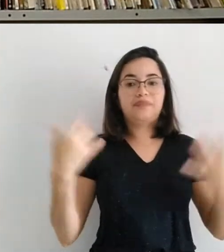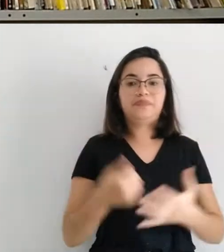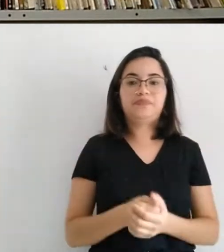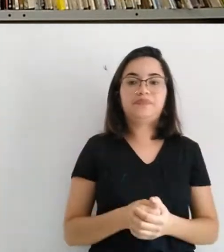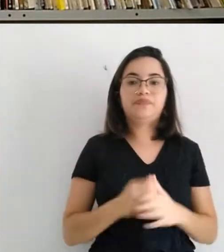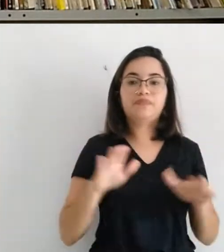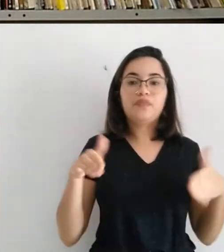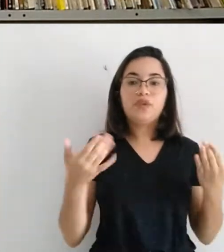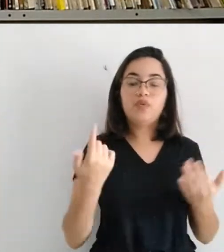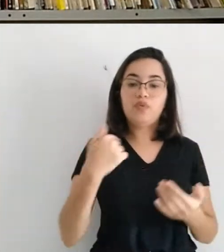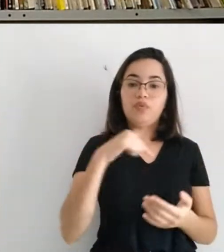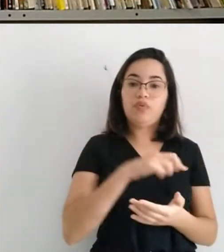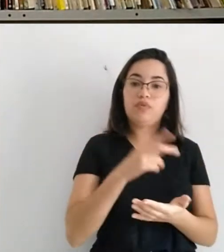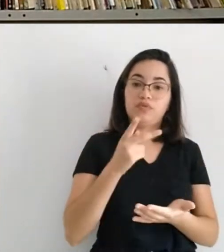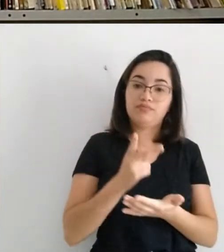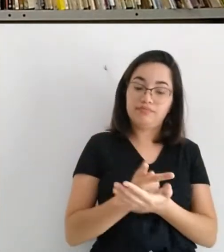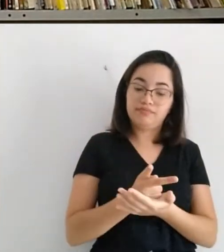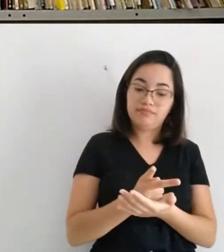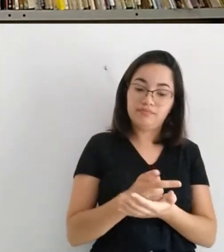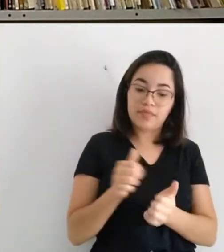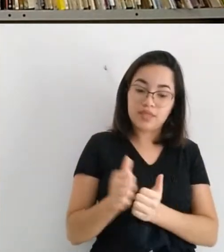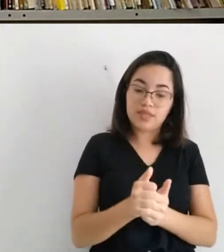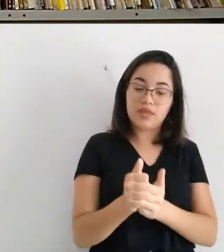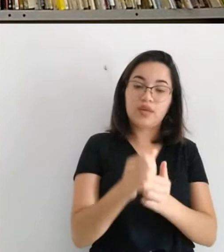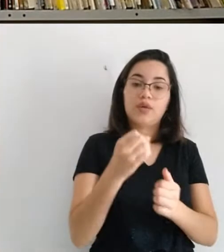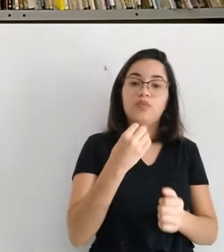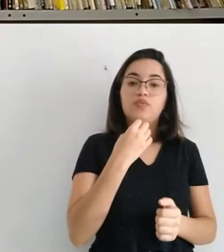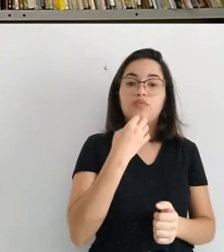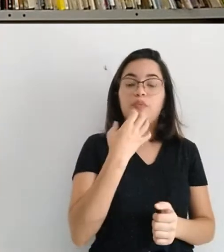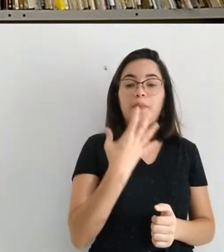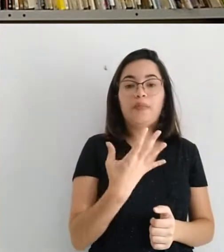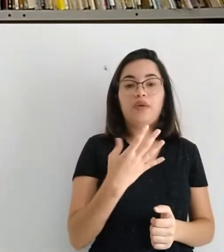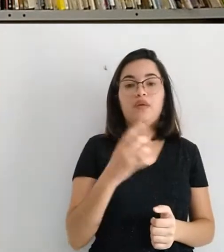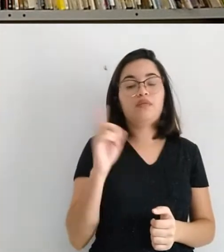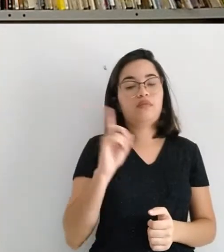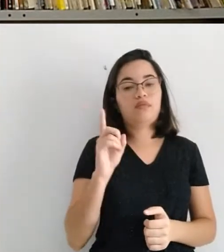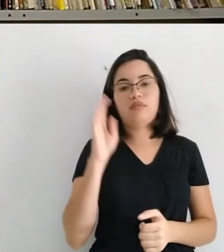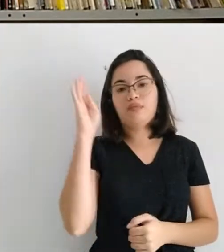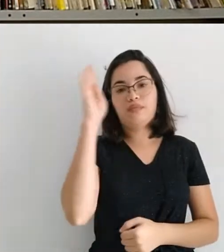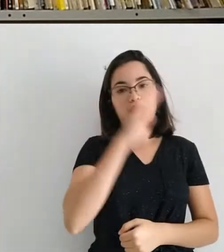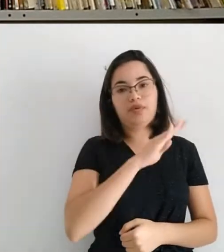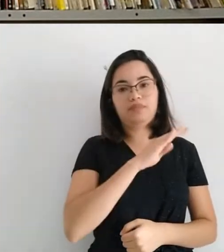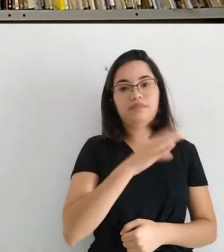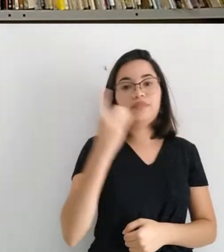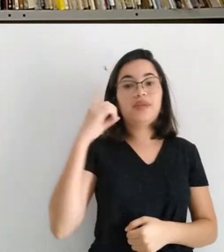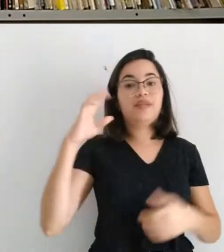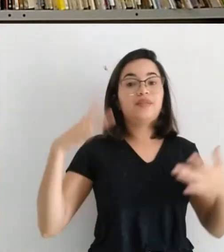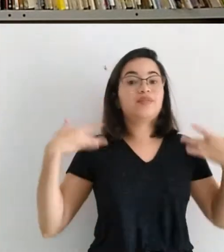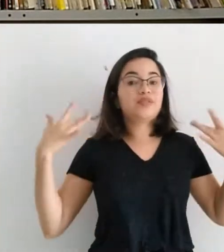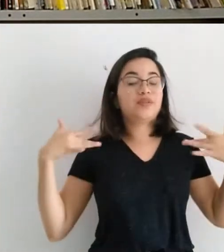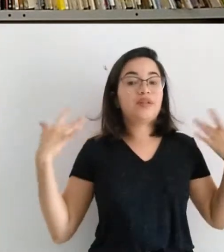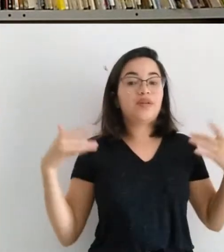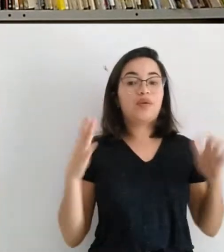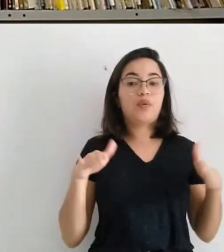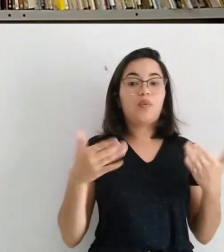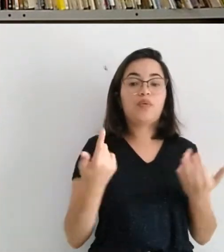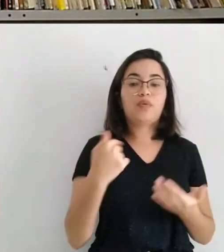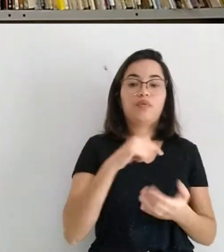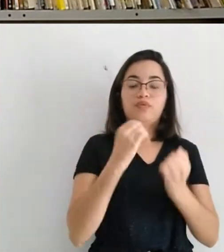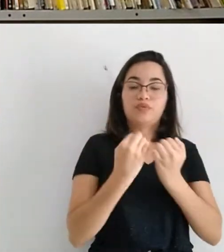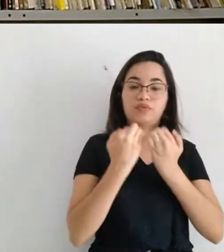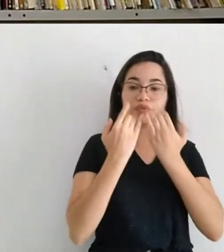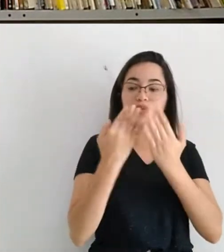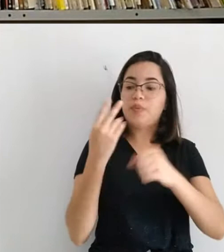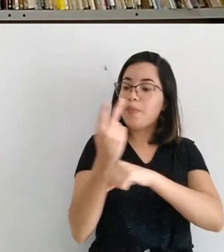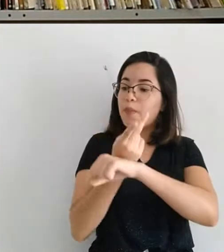nós seguimos o bem e não o mal. Deus se alegra quando nós